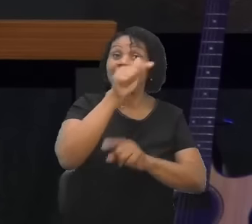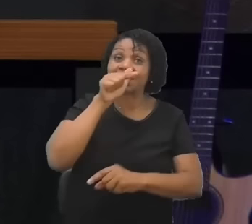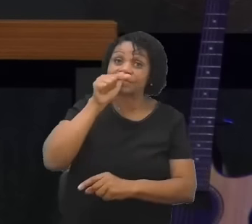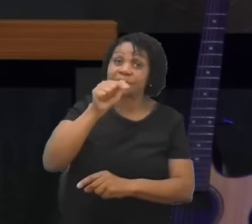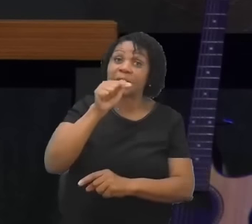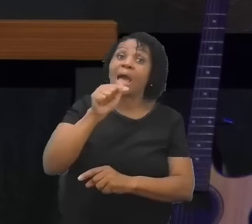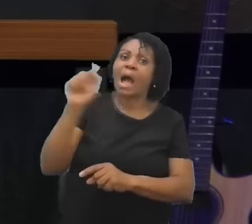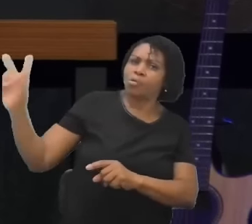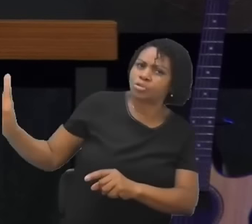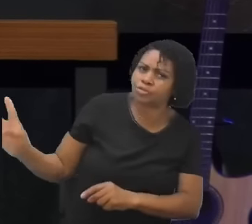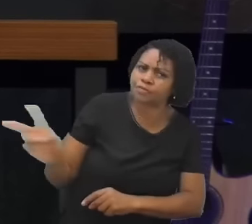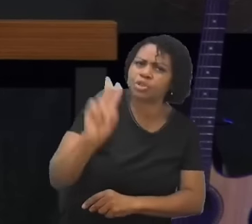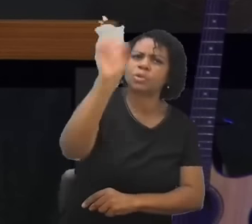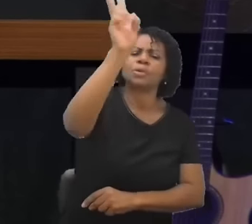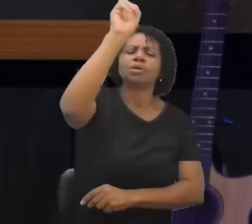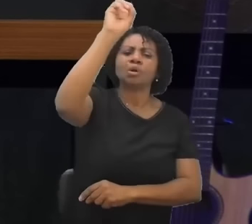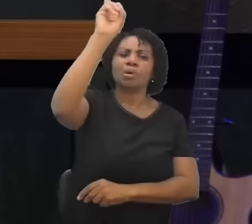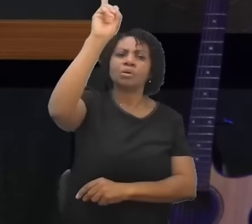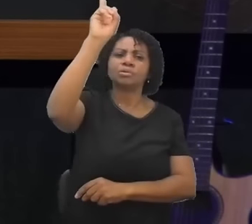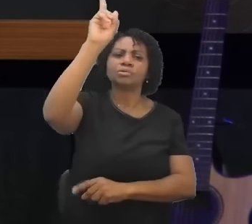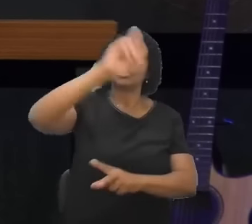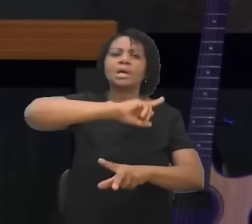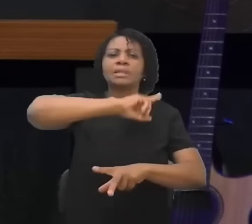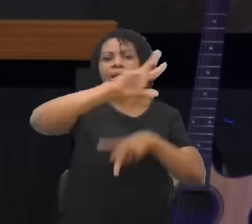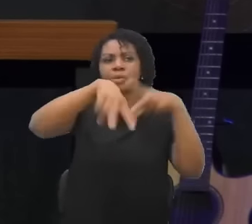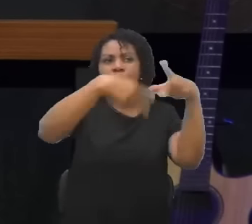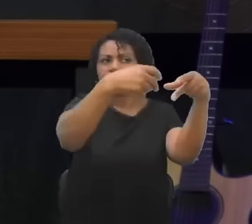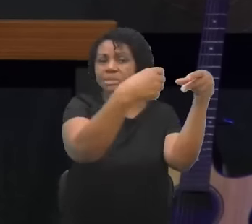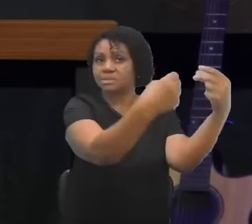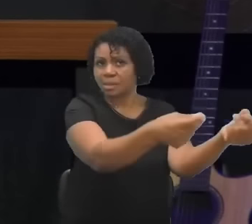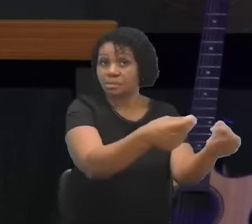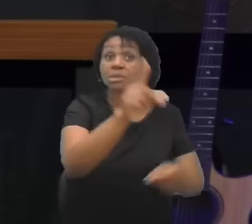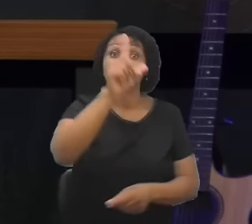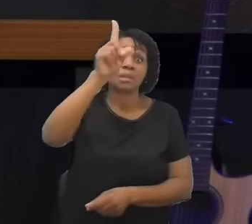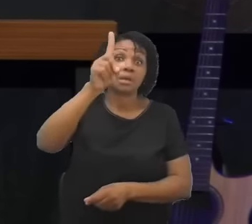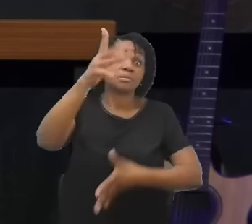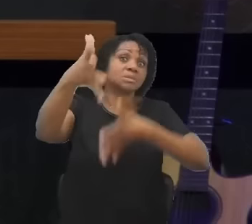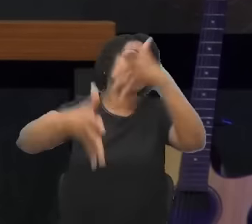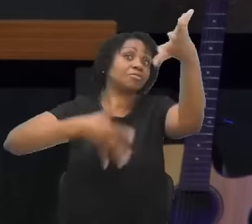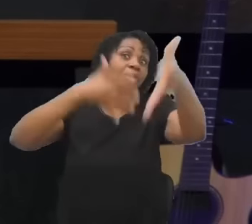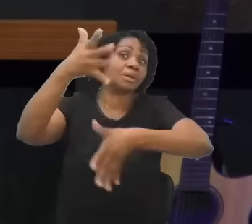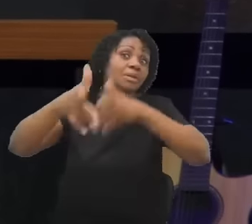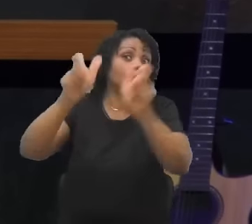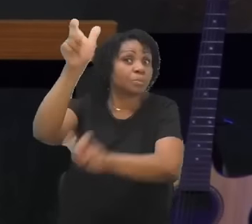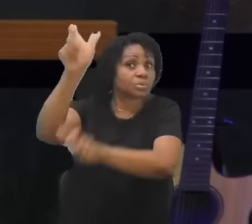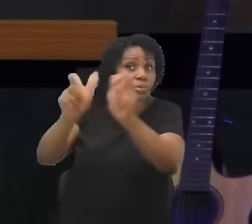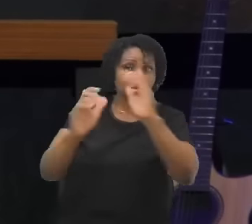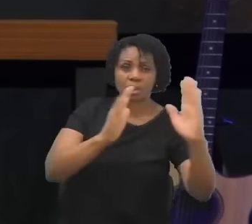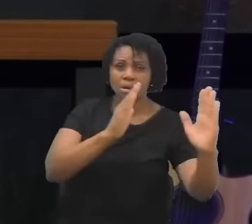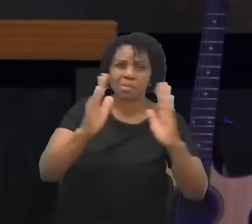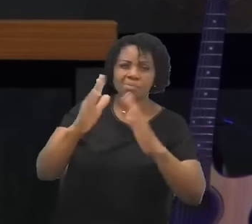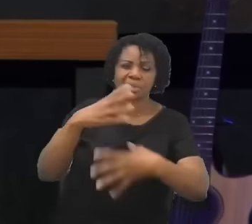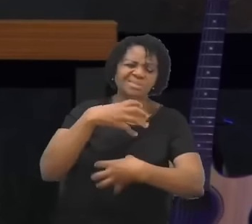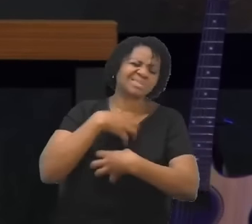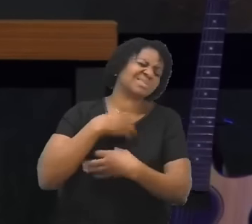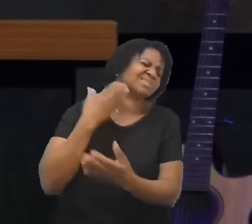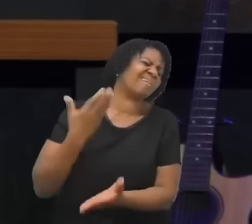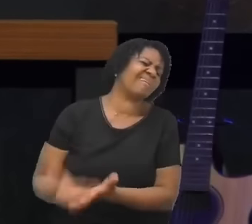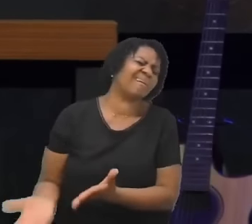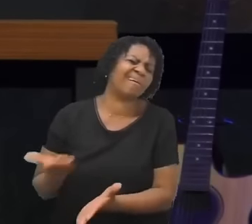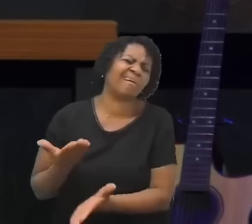aos vencedores e alguma premiação. Deus está falando com pessoas que têm momentos e que se sentem